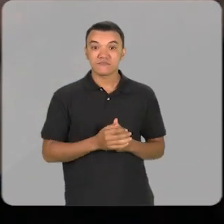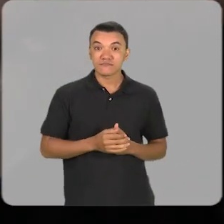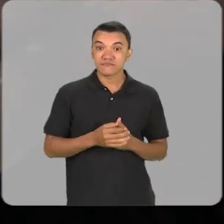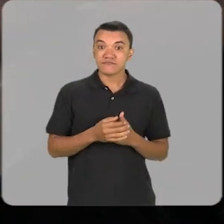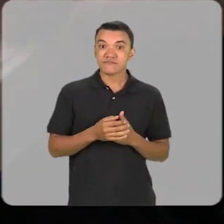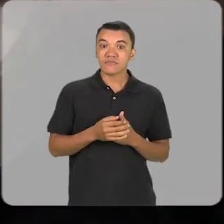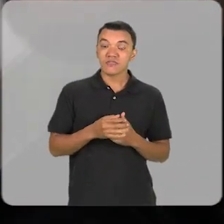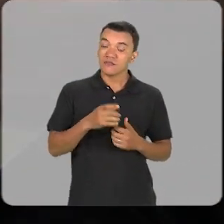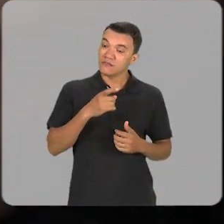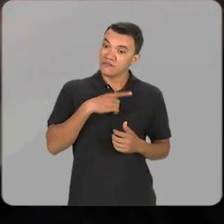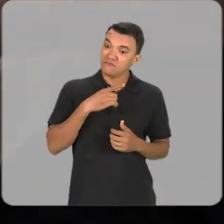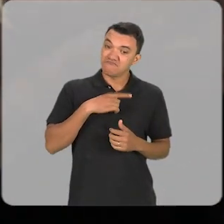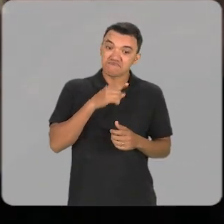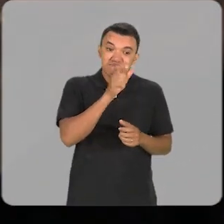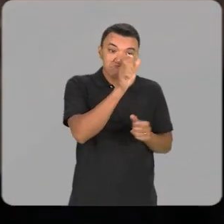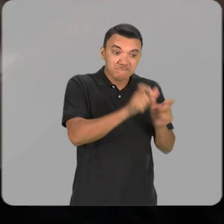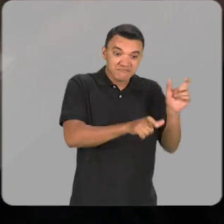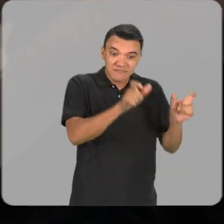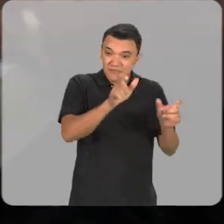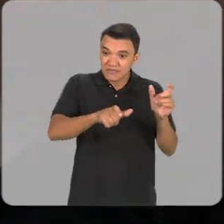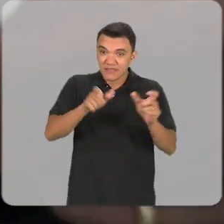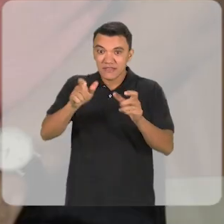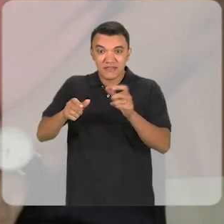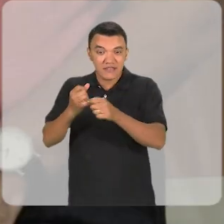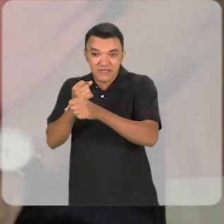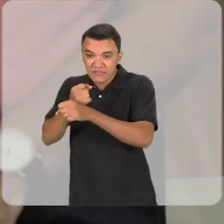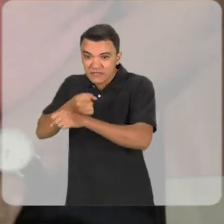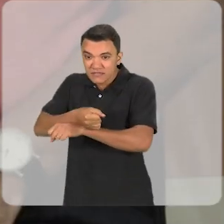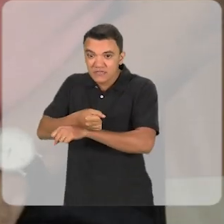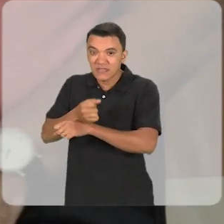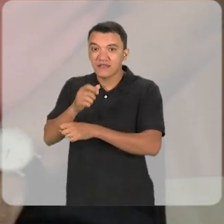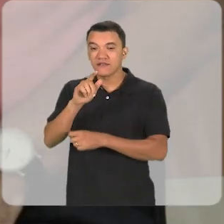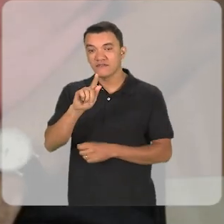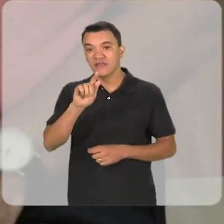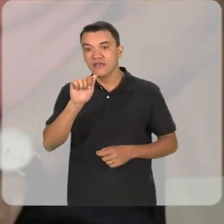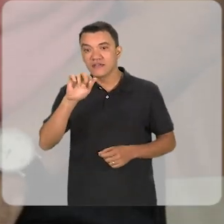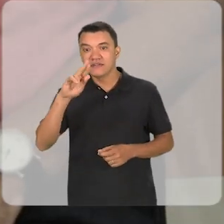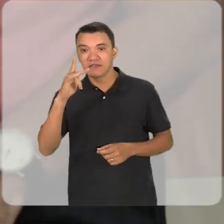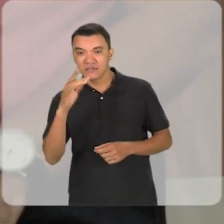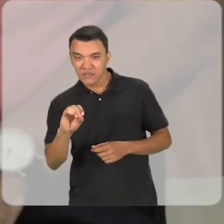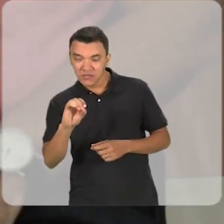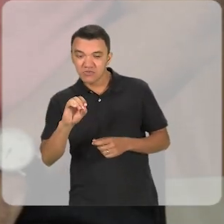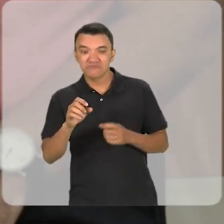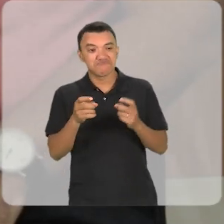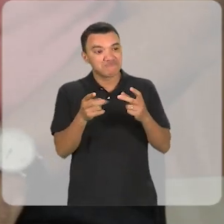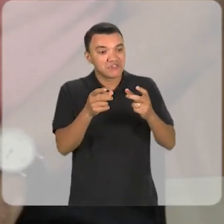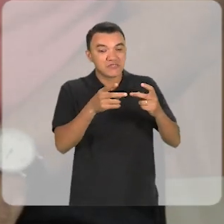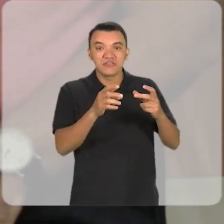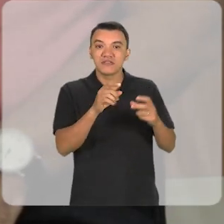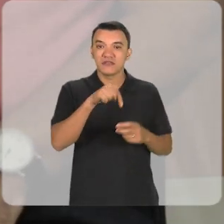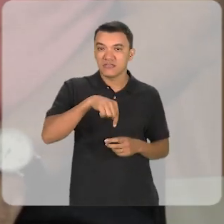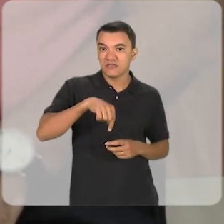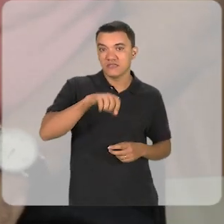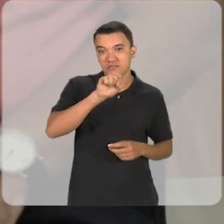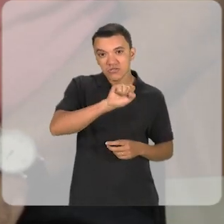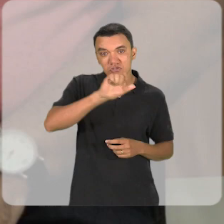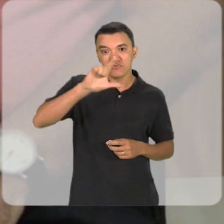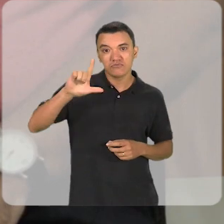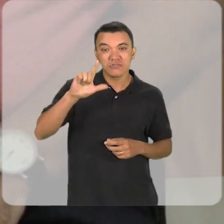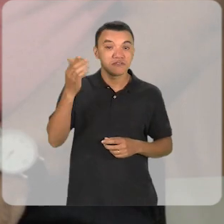tinha vários africanos de ganho que estavam vendendo pela rua de São Luís. São Luís era uma diminuta,